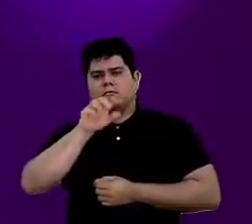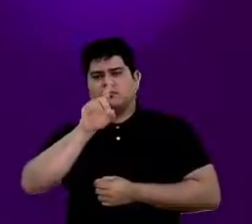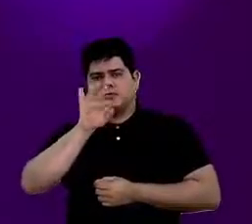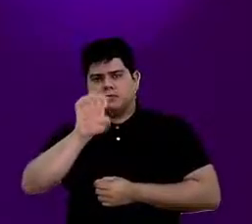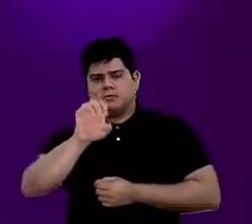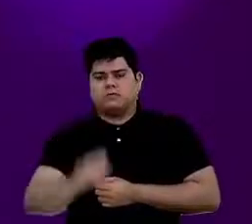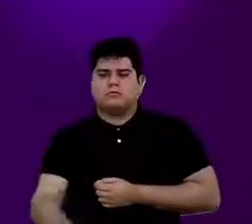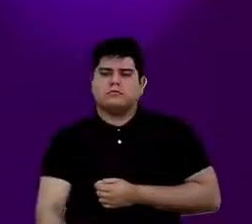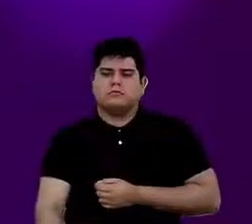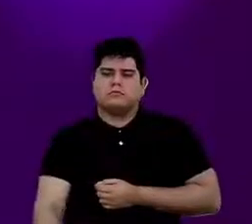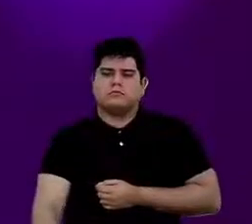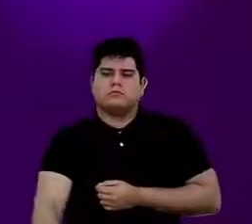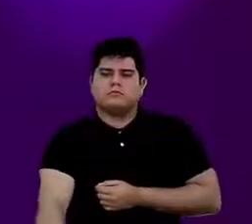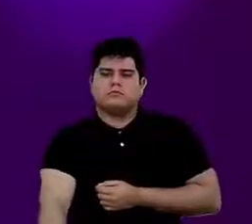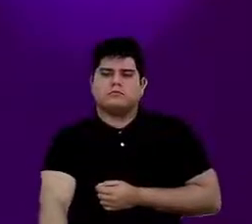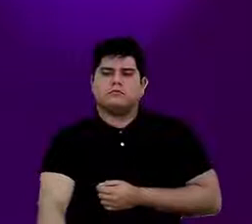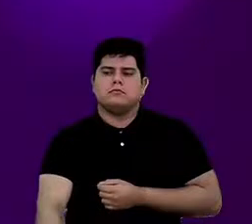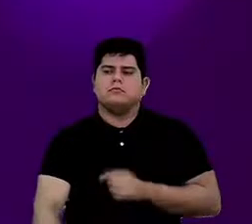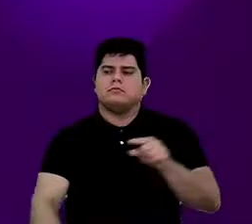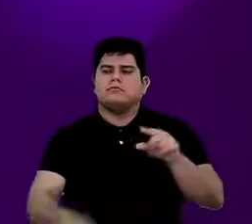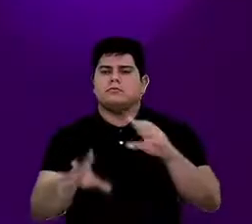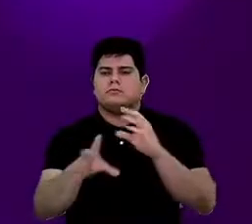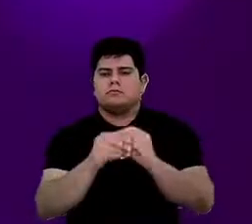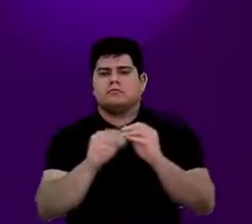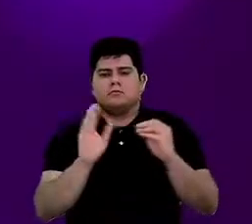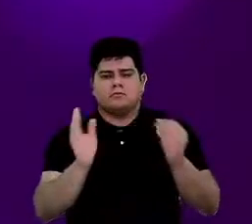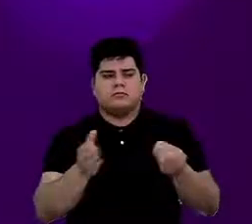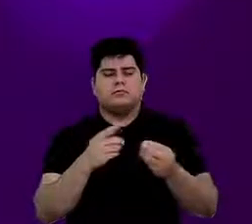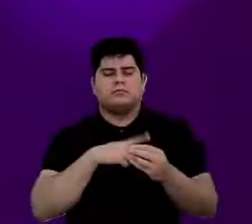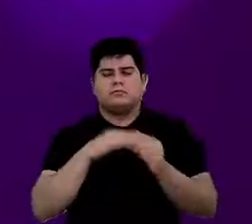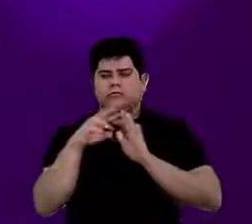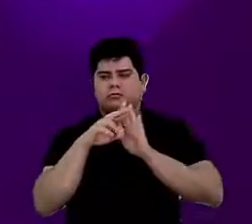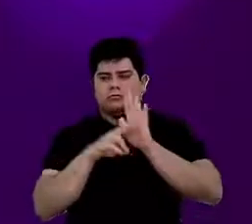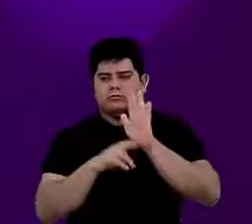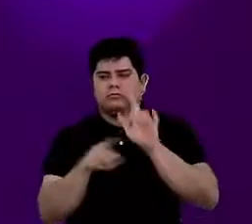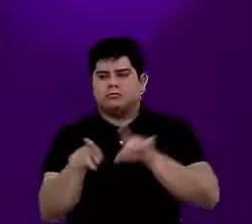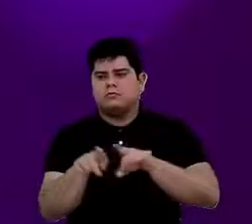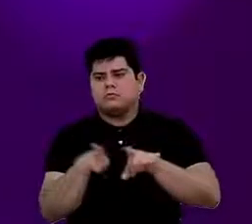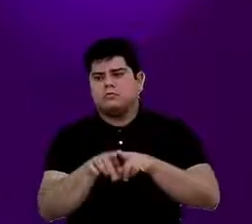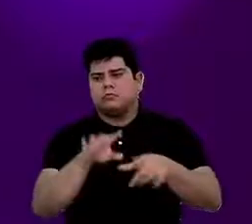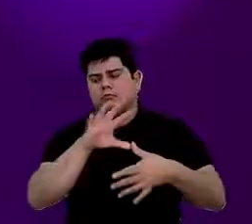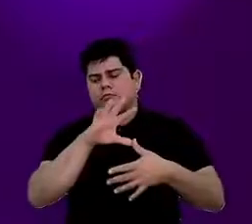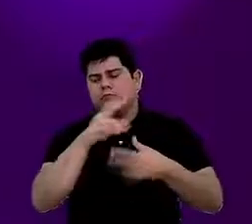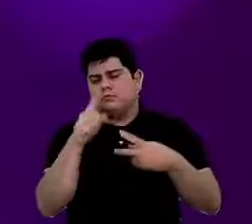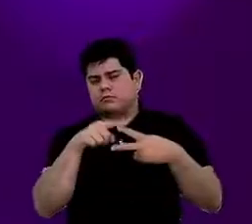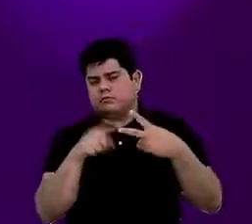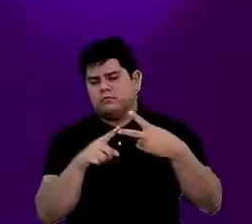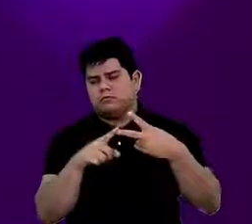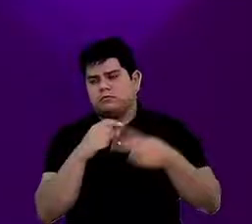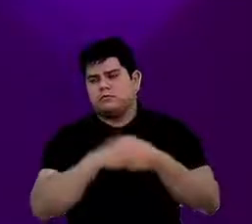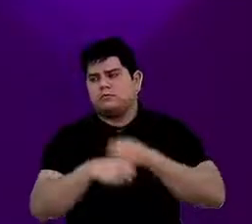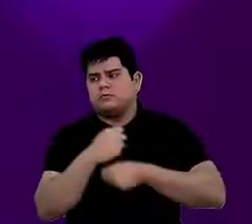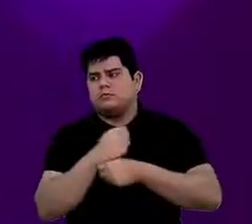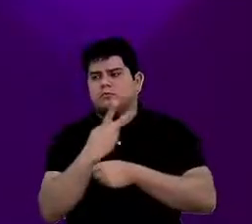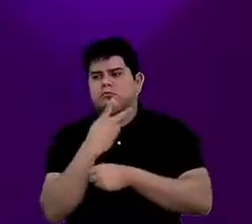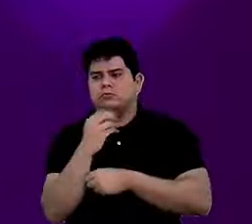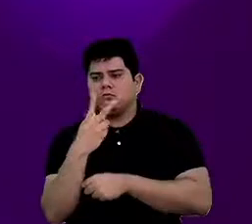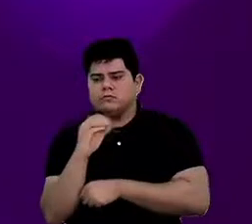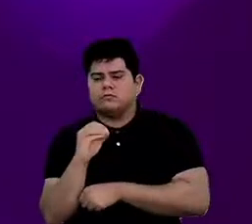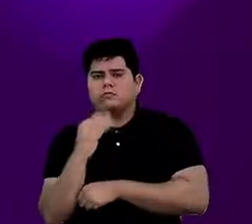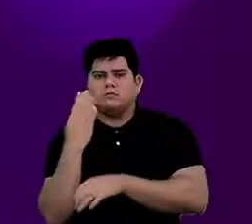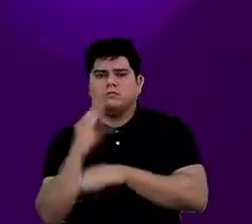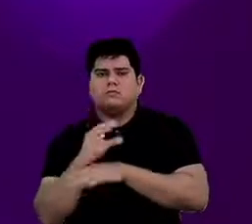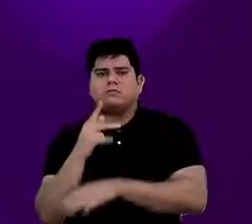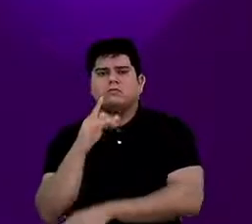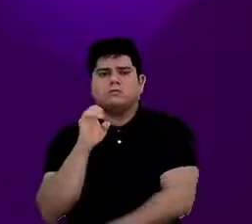Isso foi já incorporado também, não só na nossa diretriz, quanto na americana. Todas as duas, em 2020, colocaram o PET já